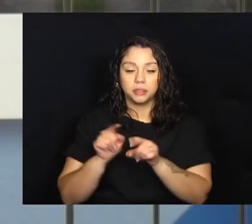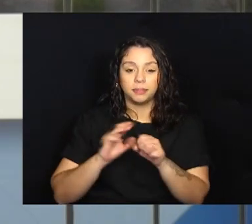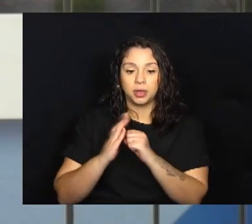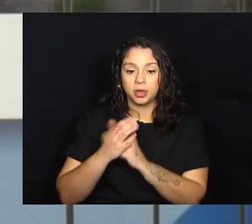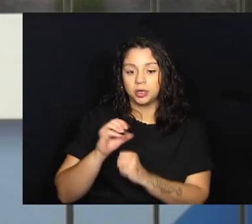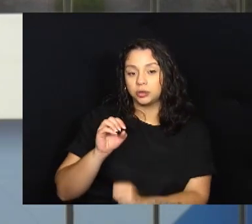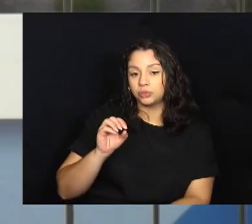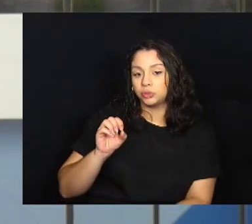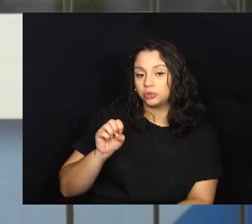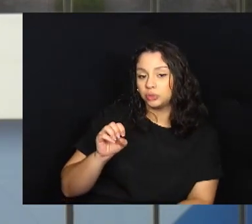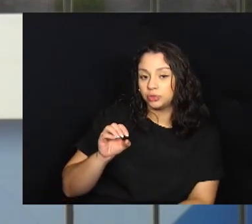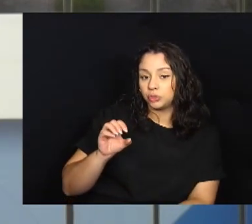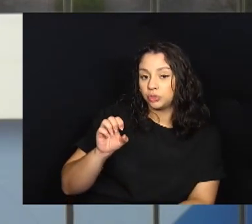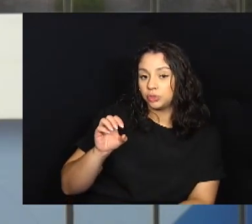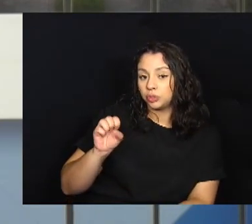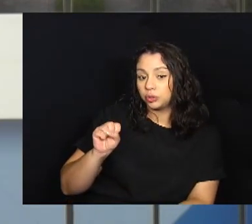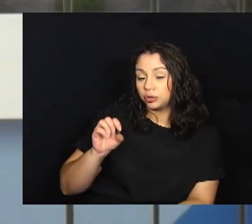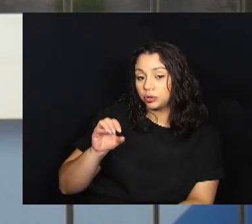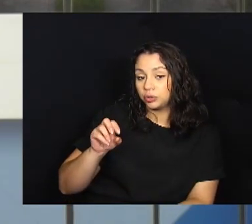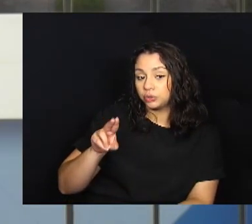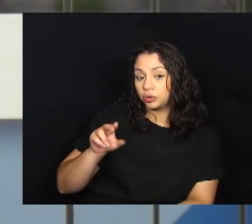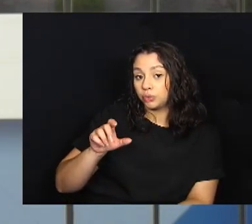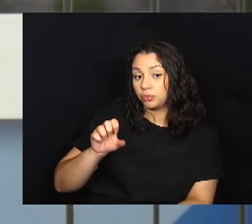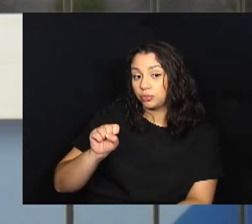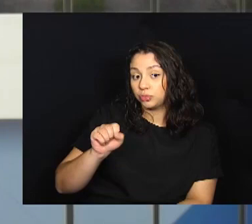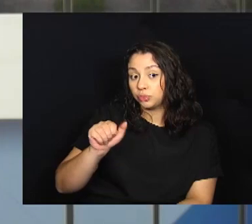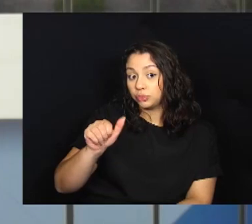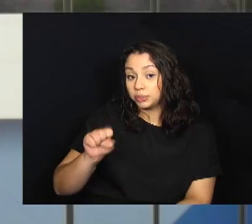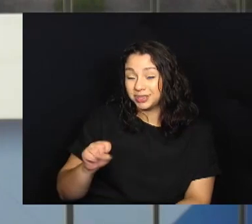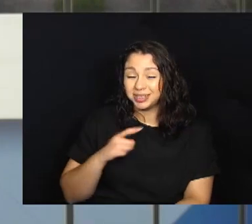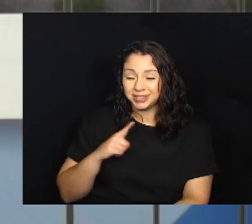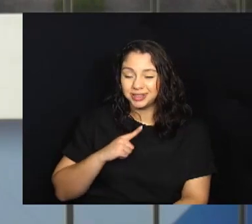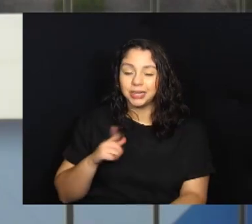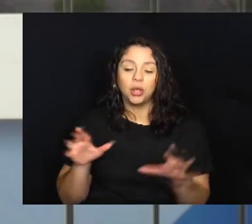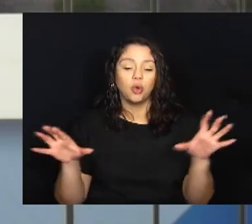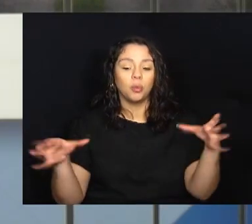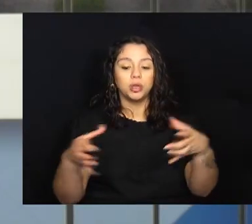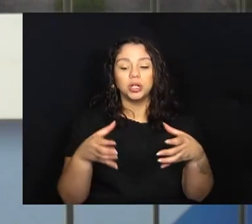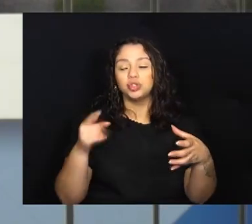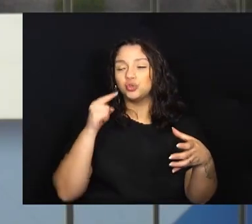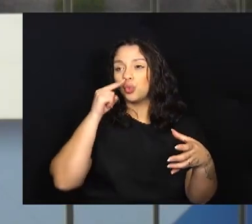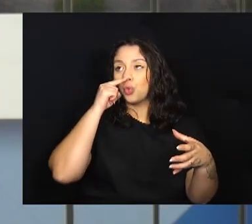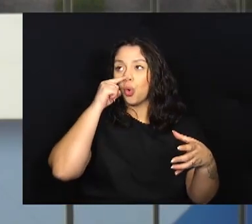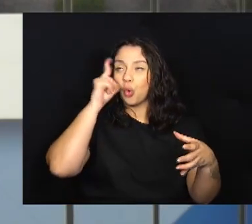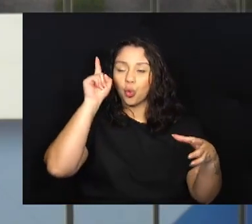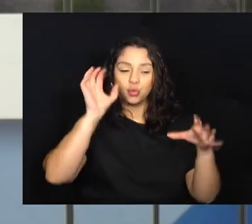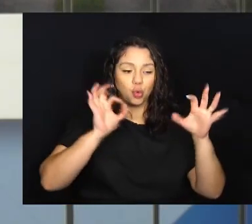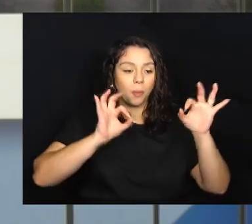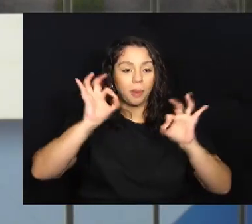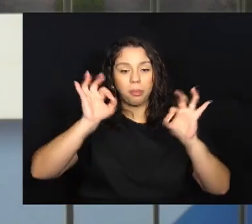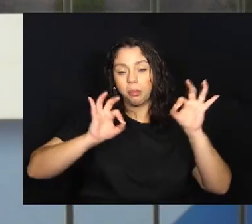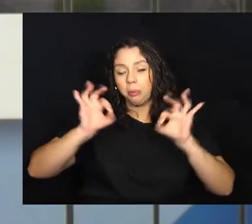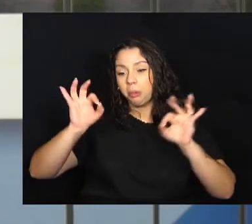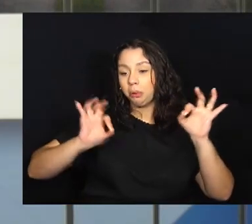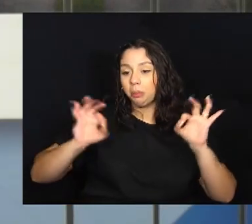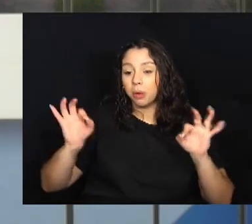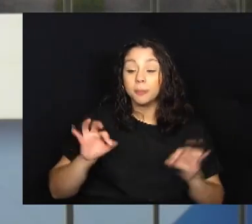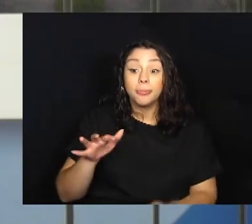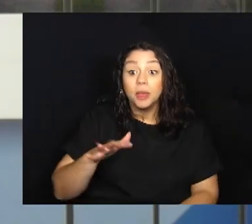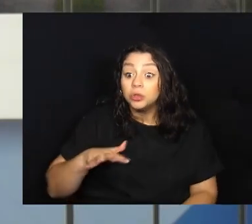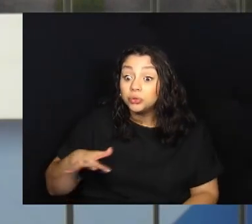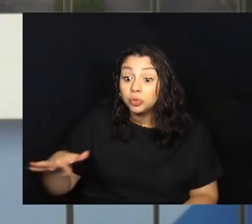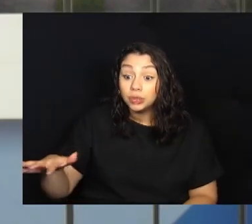vê que assim, é condomínio de luxo a rodo sendo construído numa região que deveria